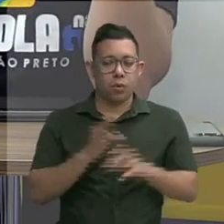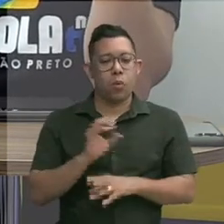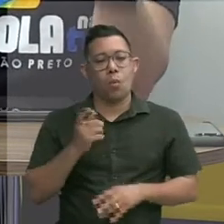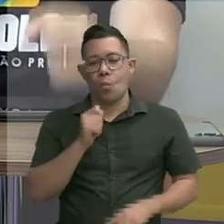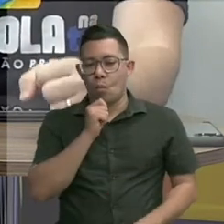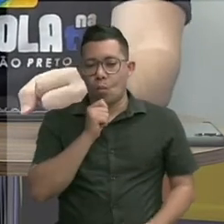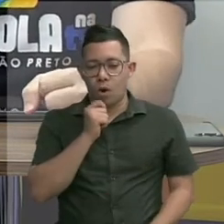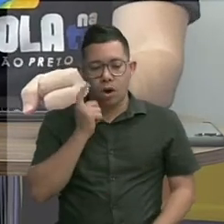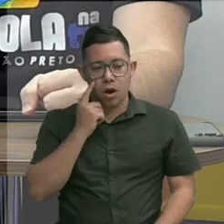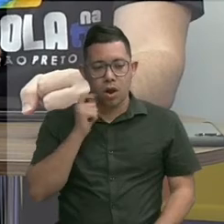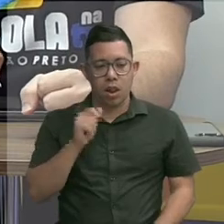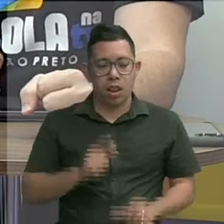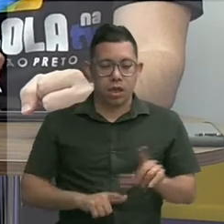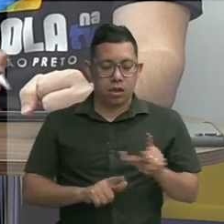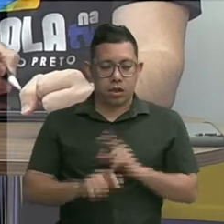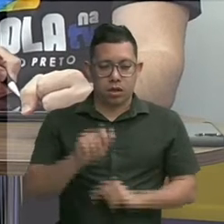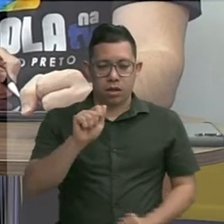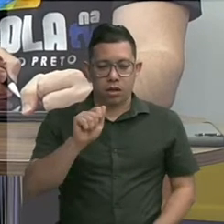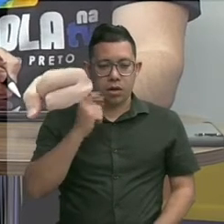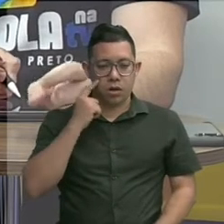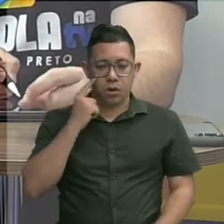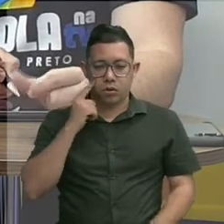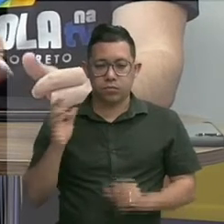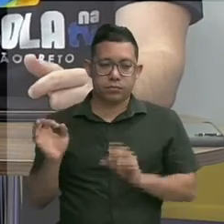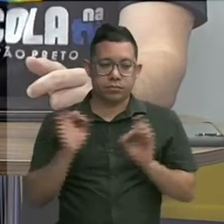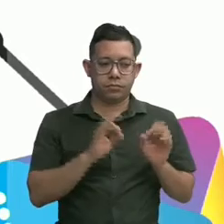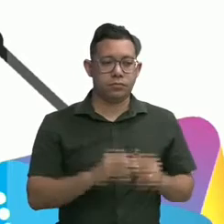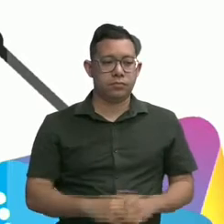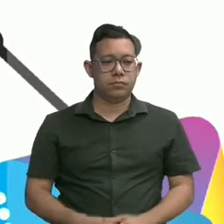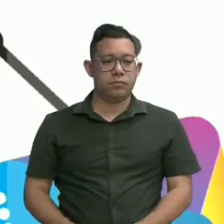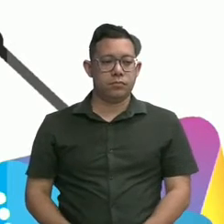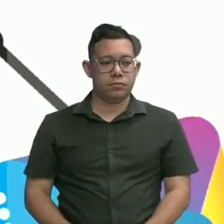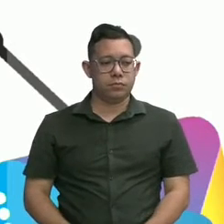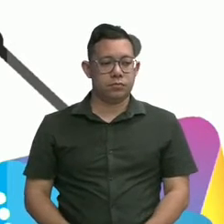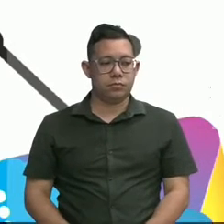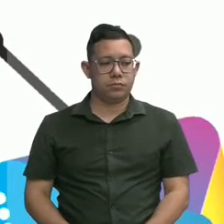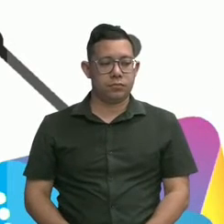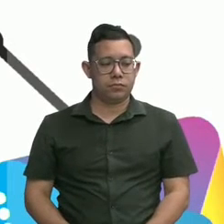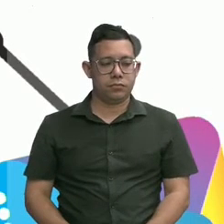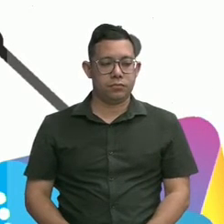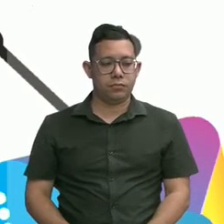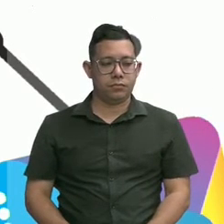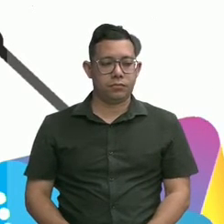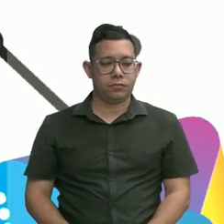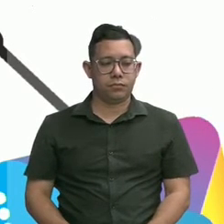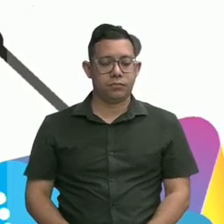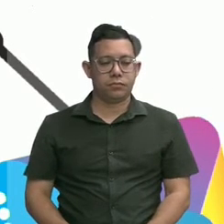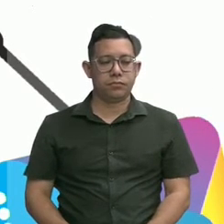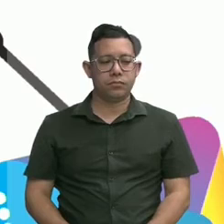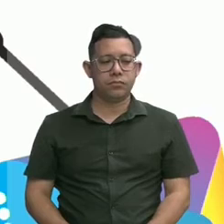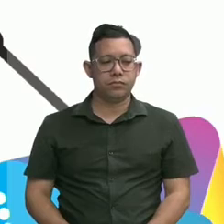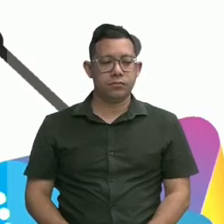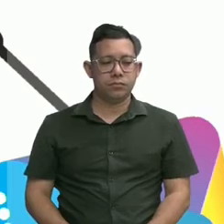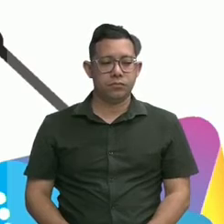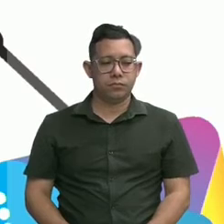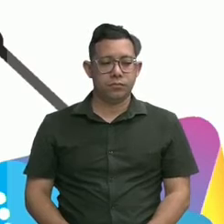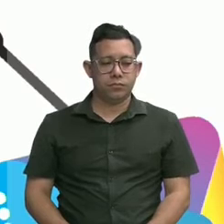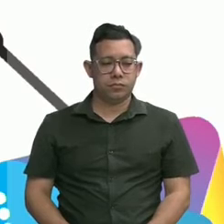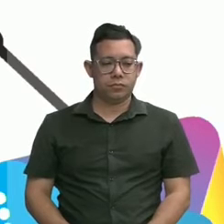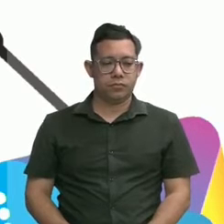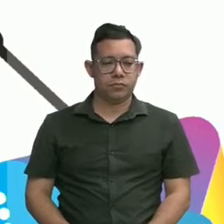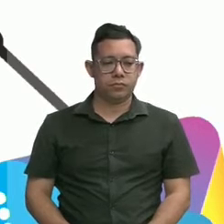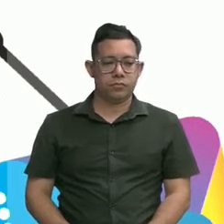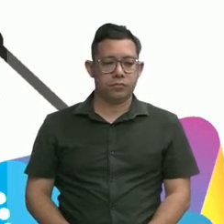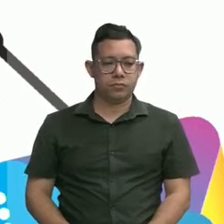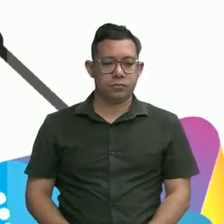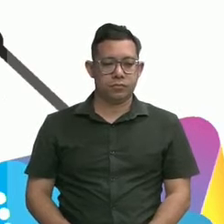incompleta vamos lá letra A gente vai ter que passar esse menos dois para dentro tá vai ficar assim ó oito x ao